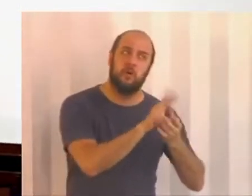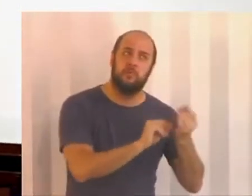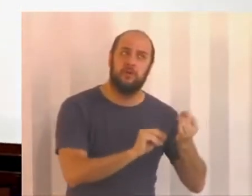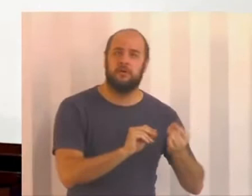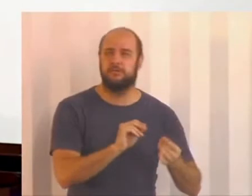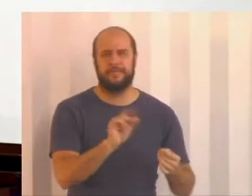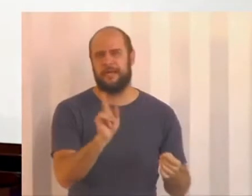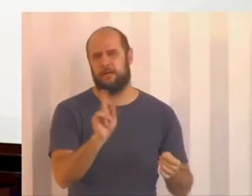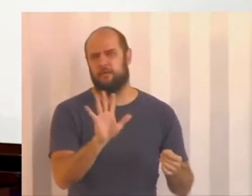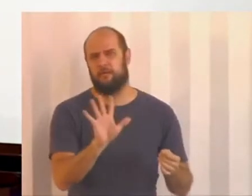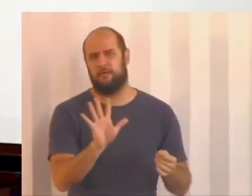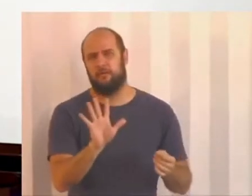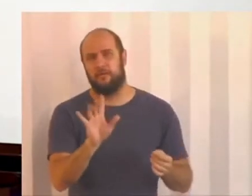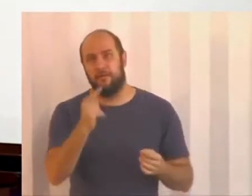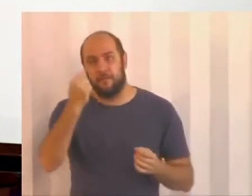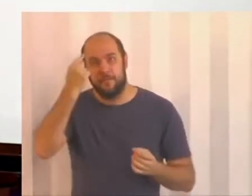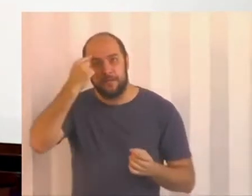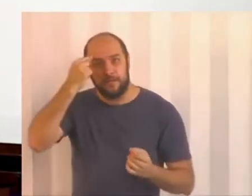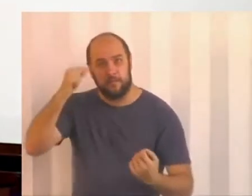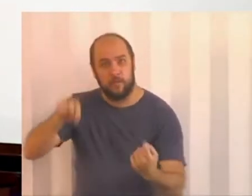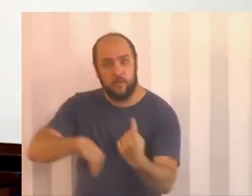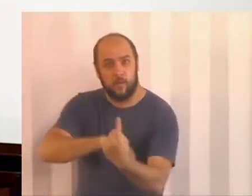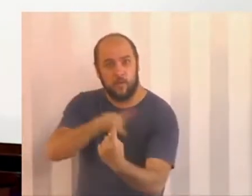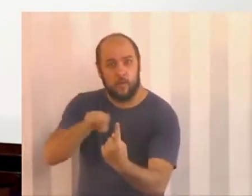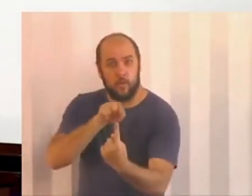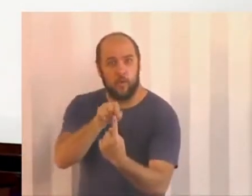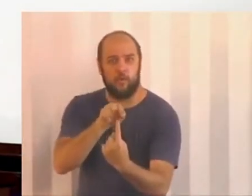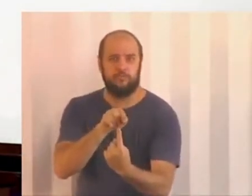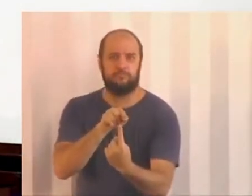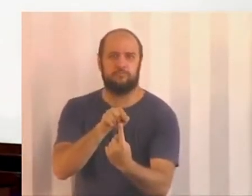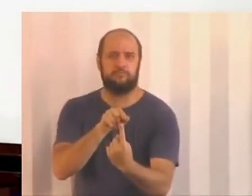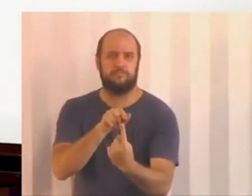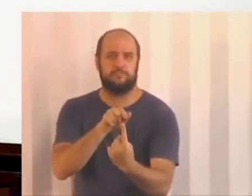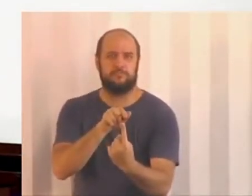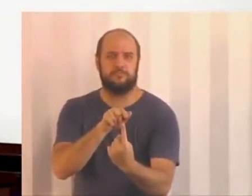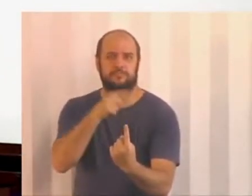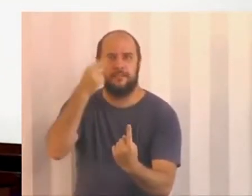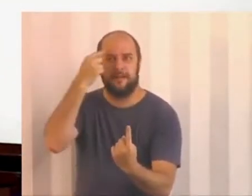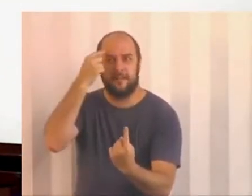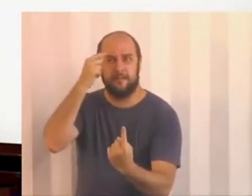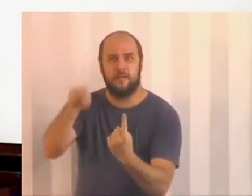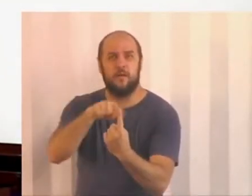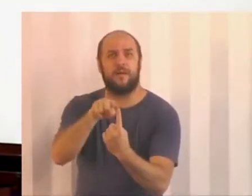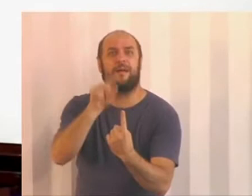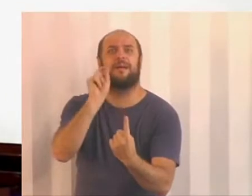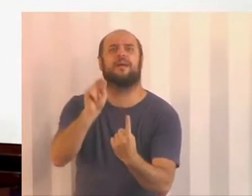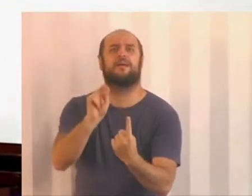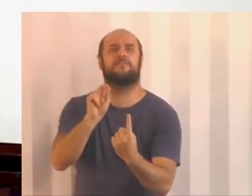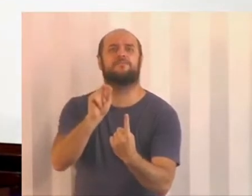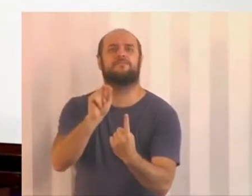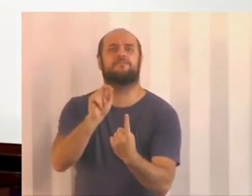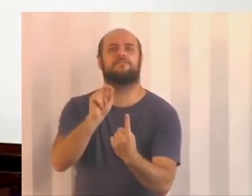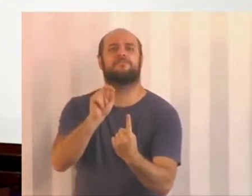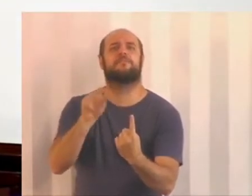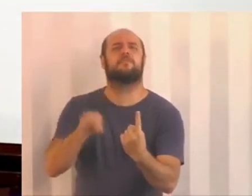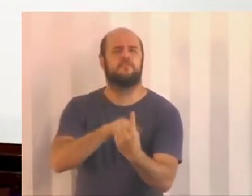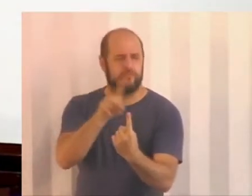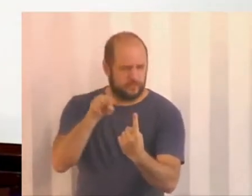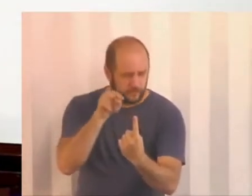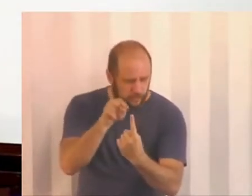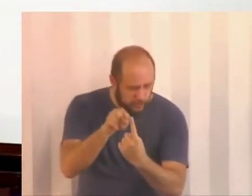é um pensamento sentado dentro de um propósito. E que pensamento sentado dentro do propósito eu vou ter? É que eu tenho